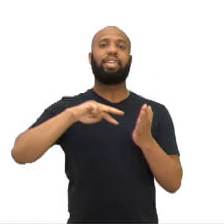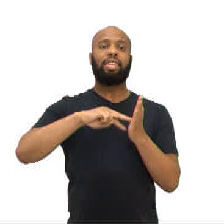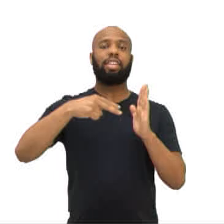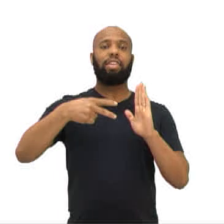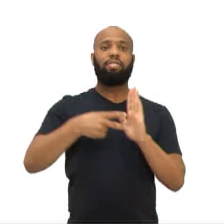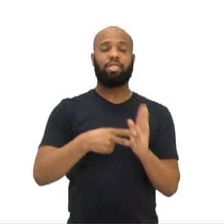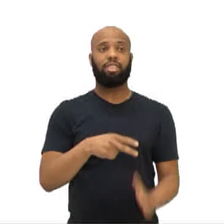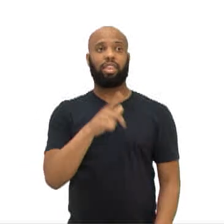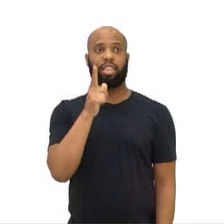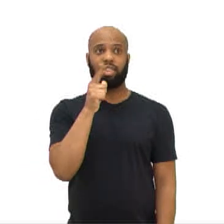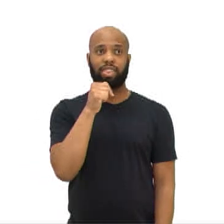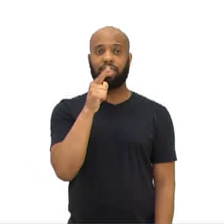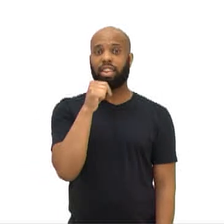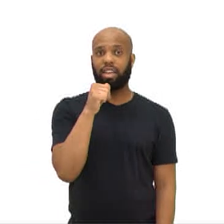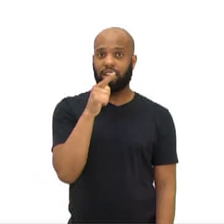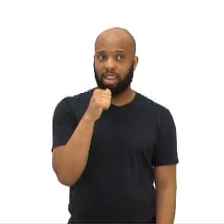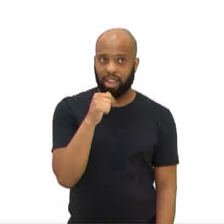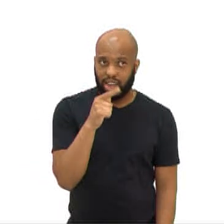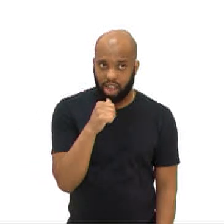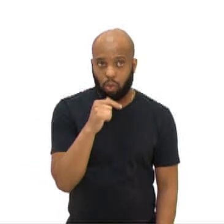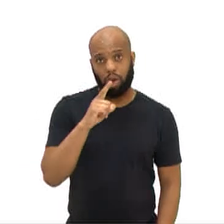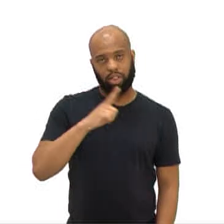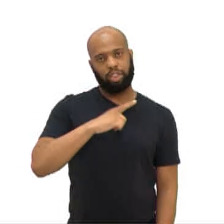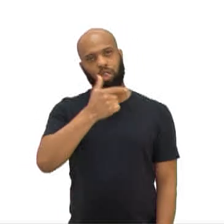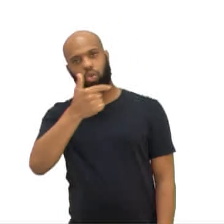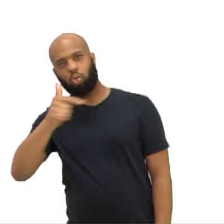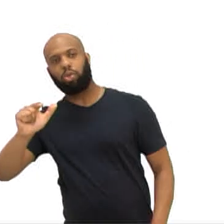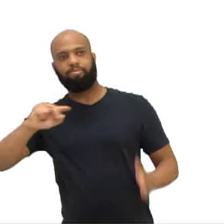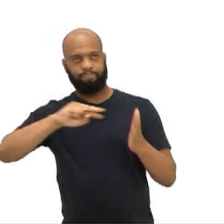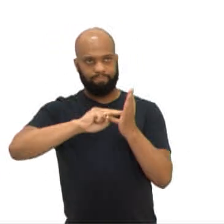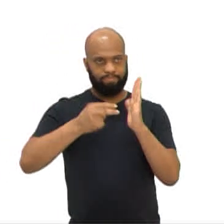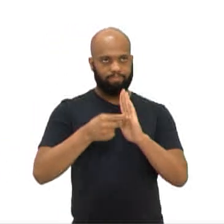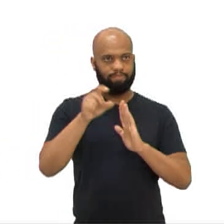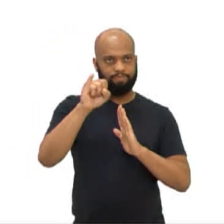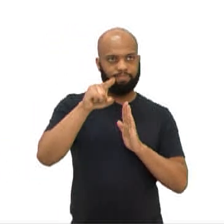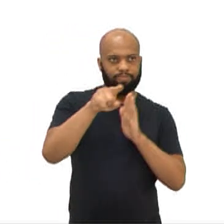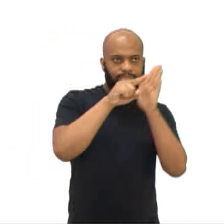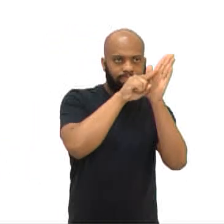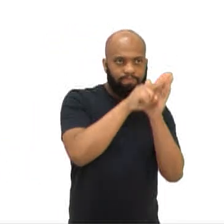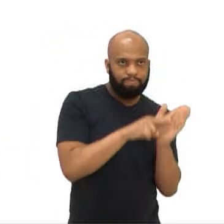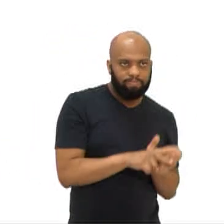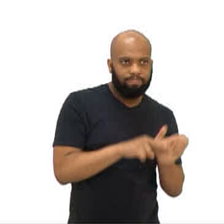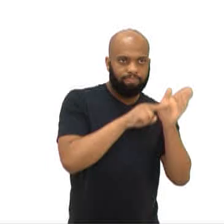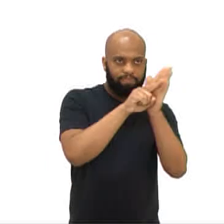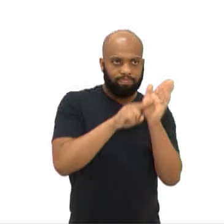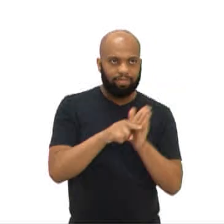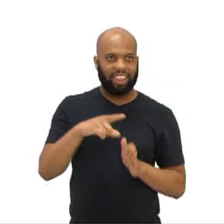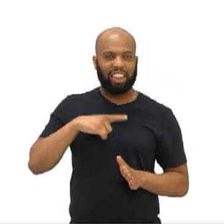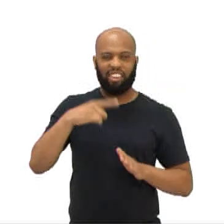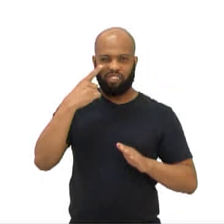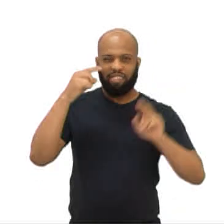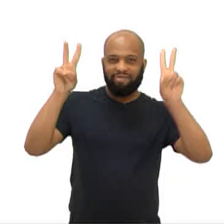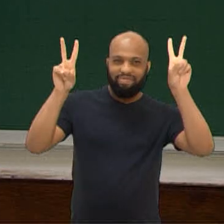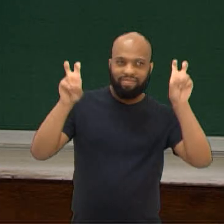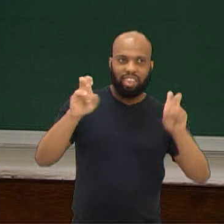mar, é um dos possíveis significados. Se vocês pesquisam aí, vão observar que há